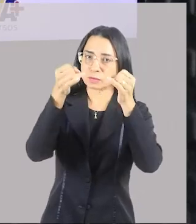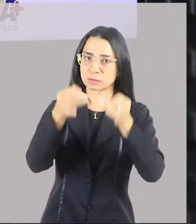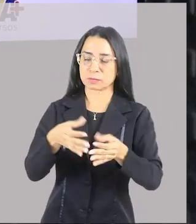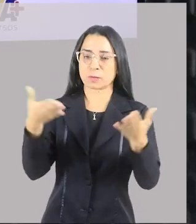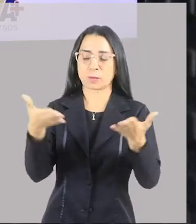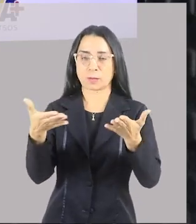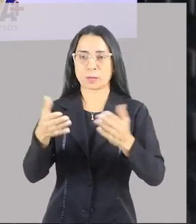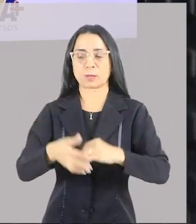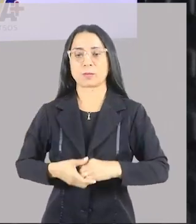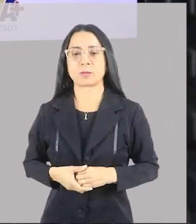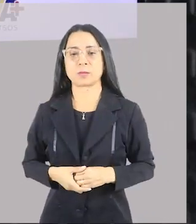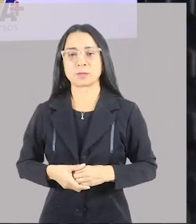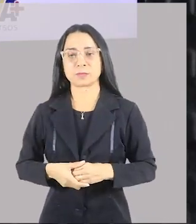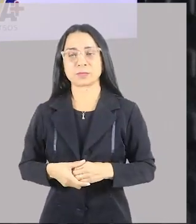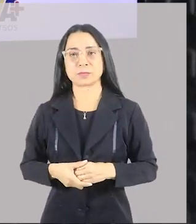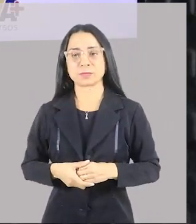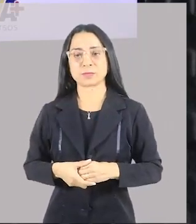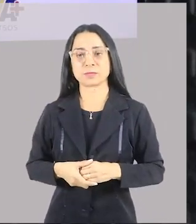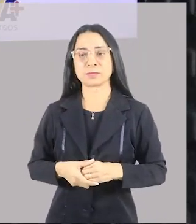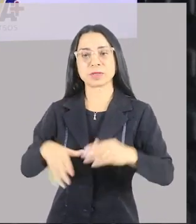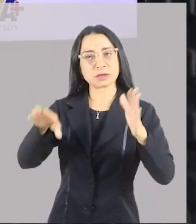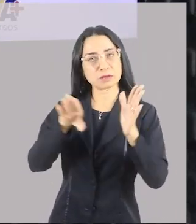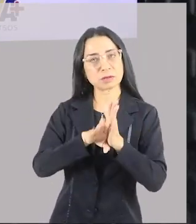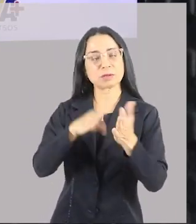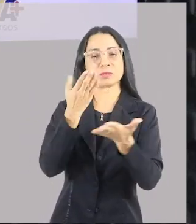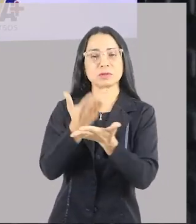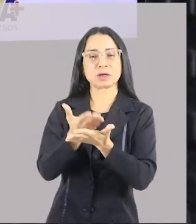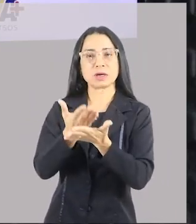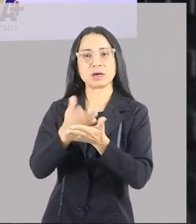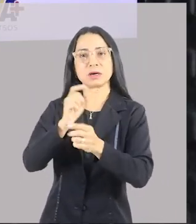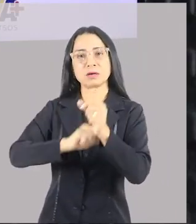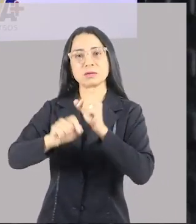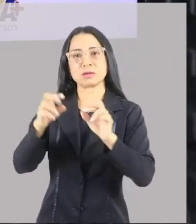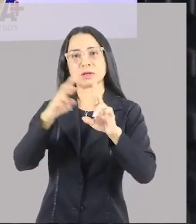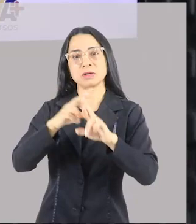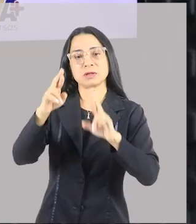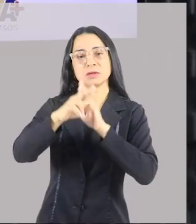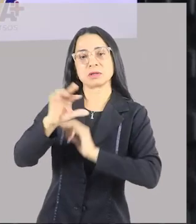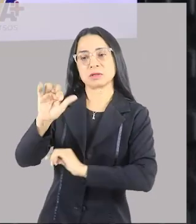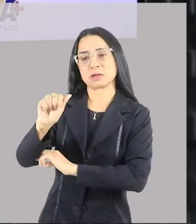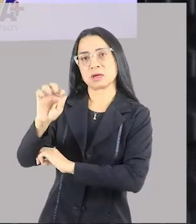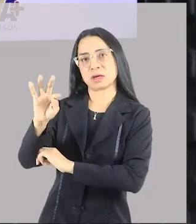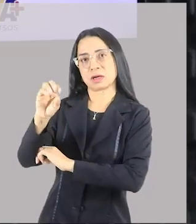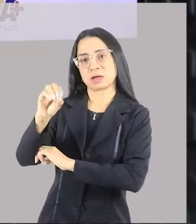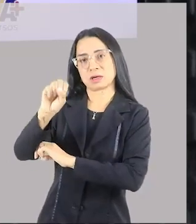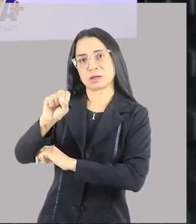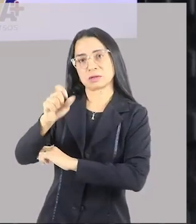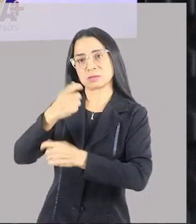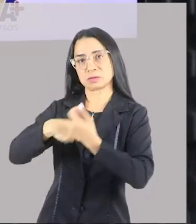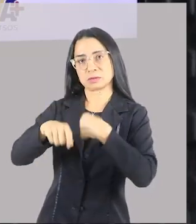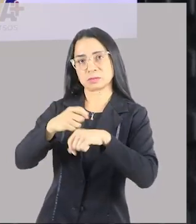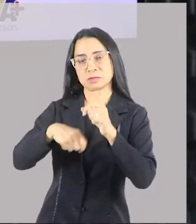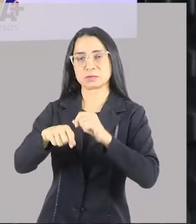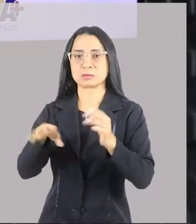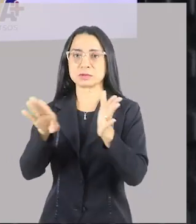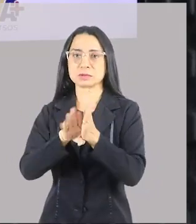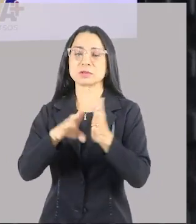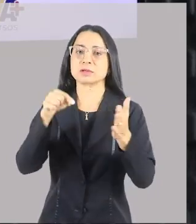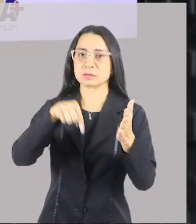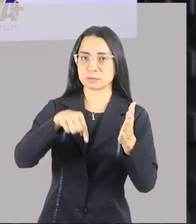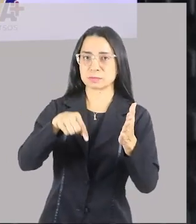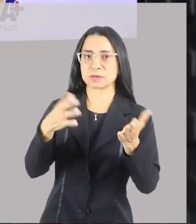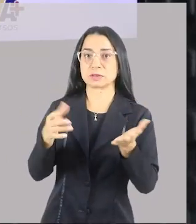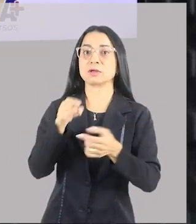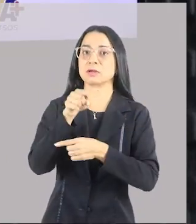hoje. Bom, chegamos, enfim, à aula sobre os atos administrativos. Para chegarmos até aqui, certamente